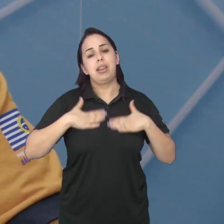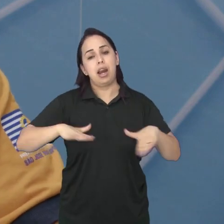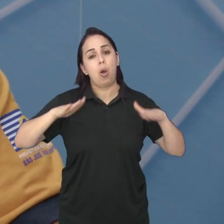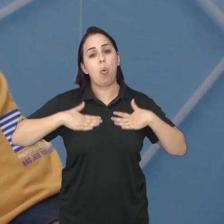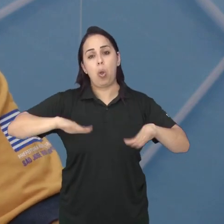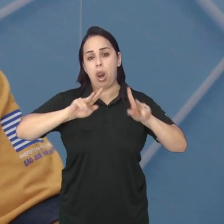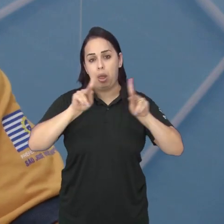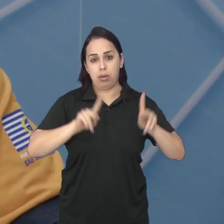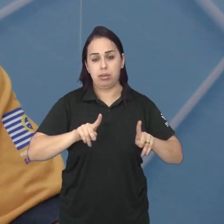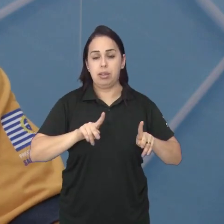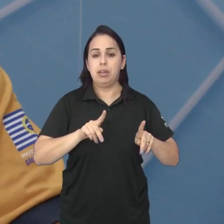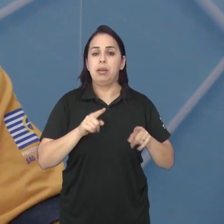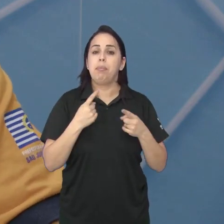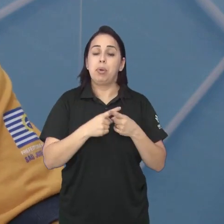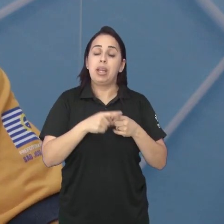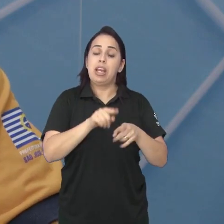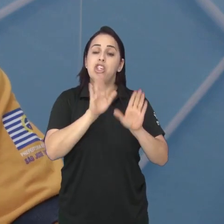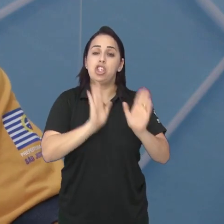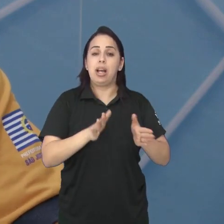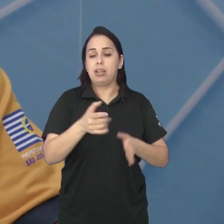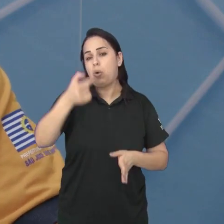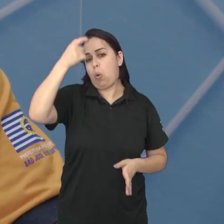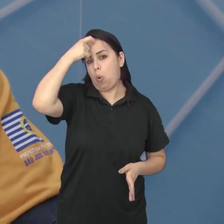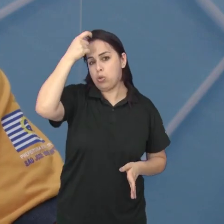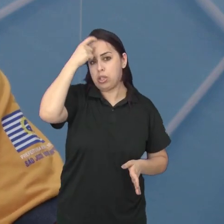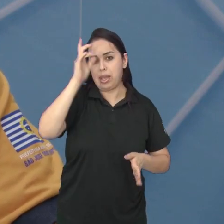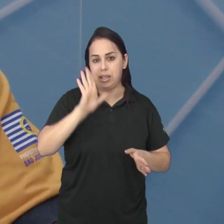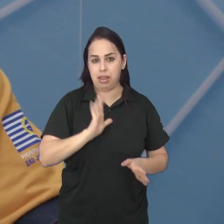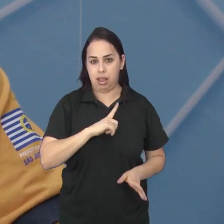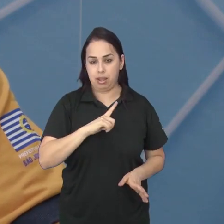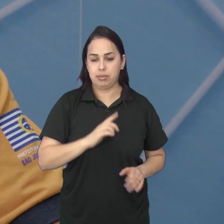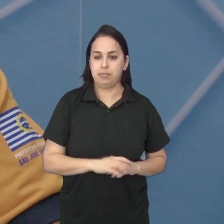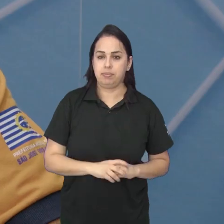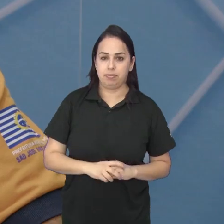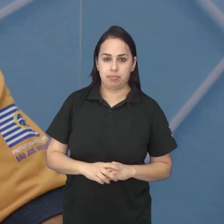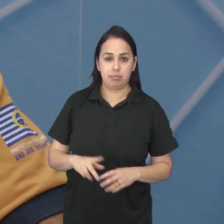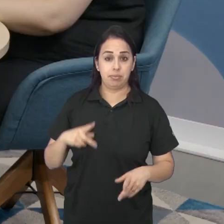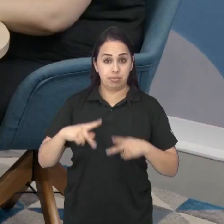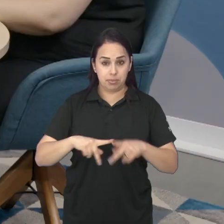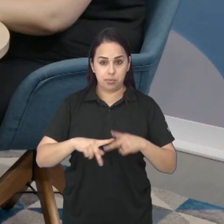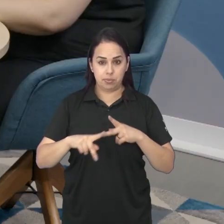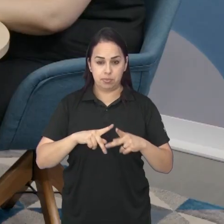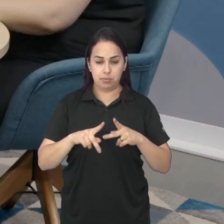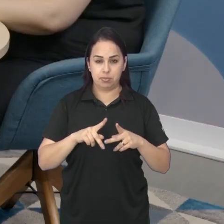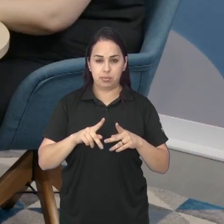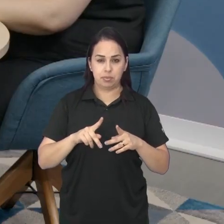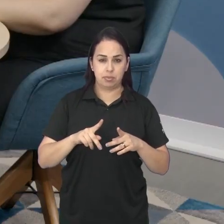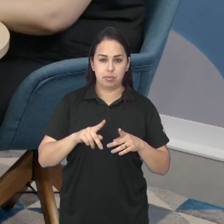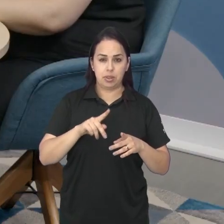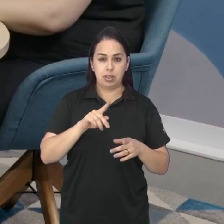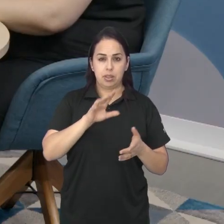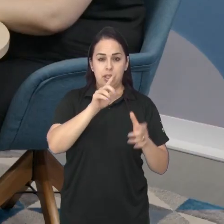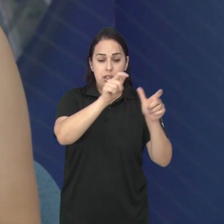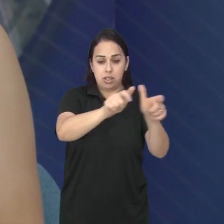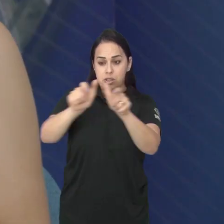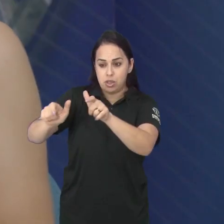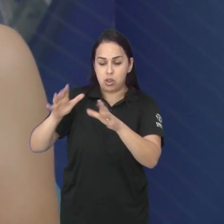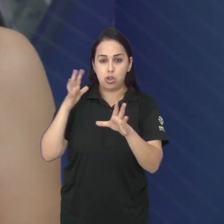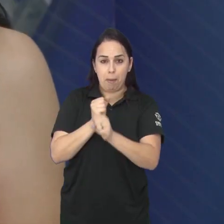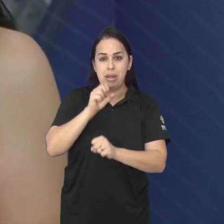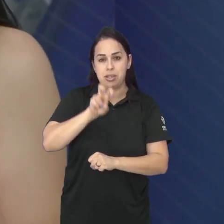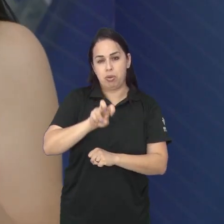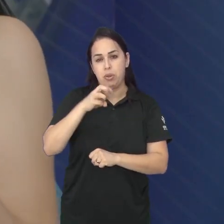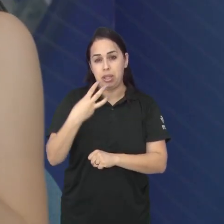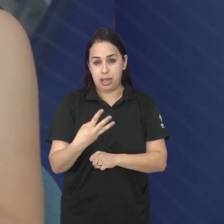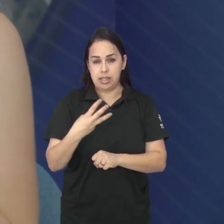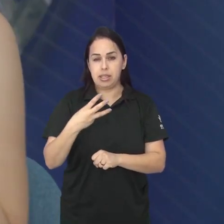para a gente. Diminui as resistências, principalmente nas áreas vulneráveis. Em São José dos Campos são ao todo 53 áreas de